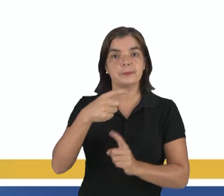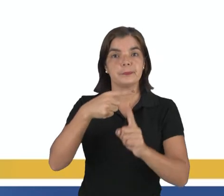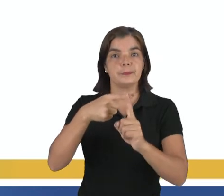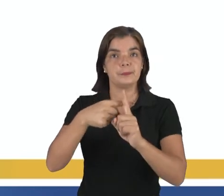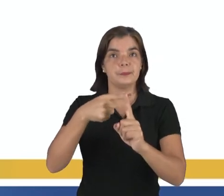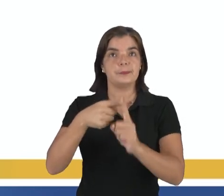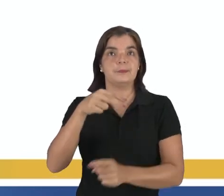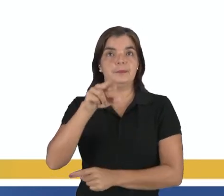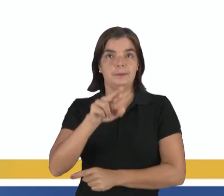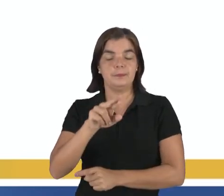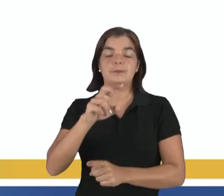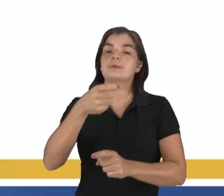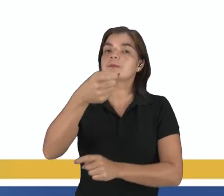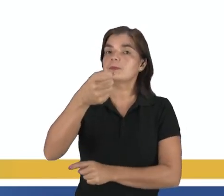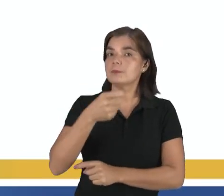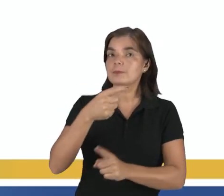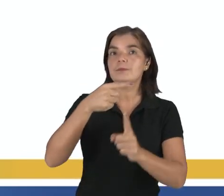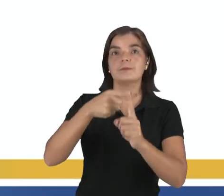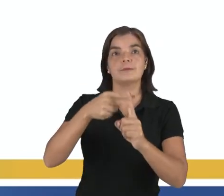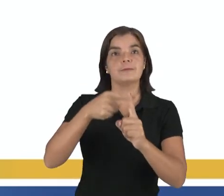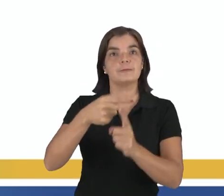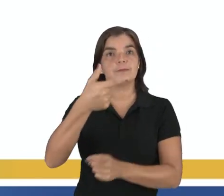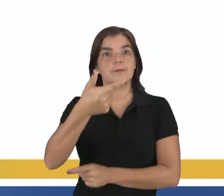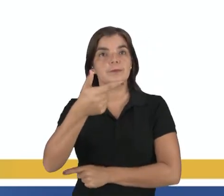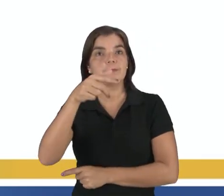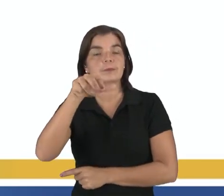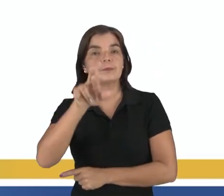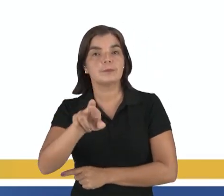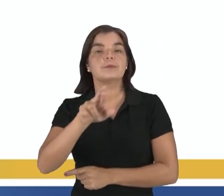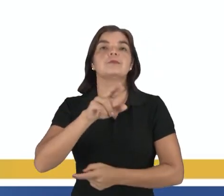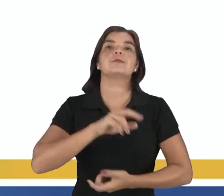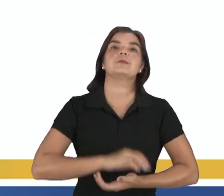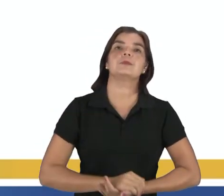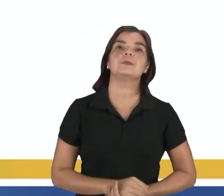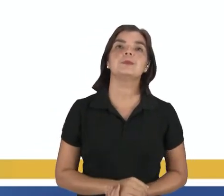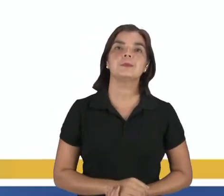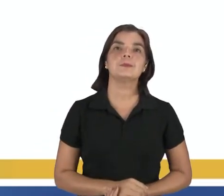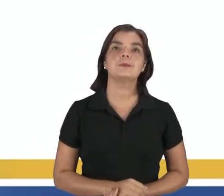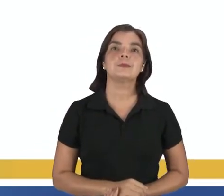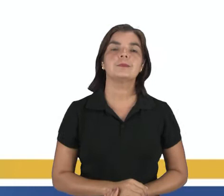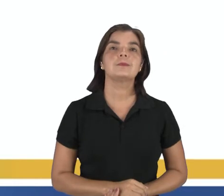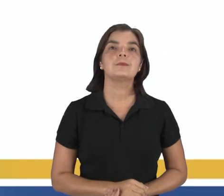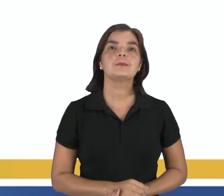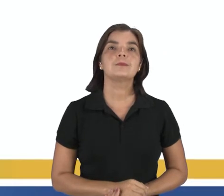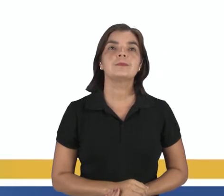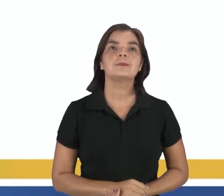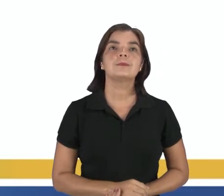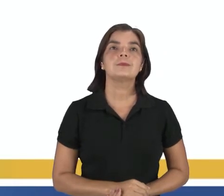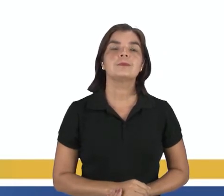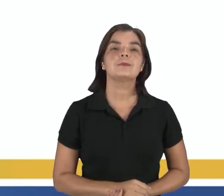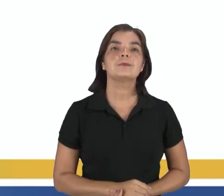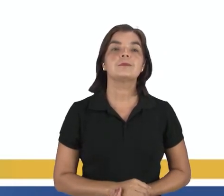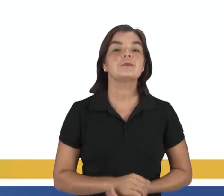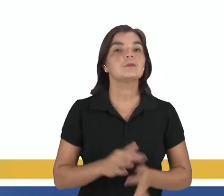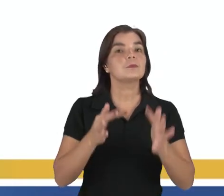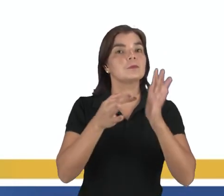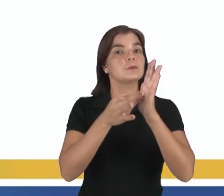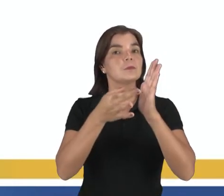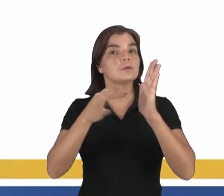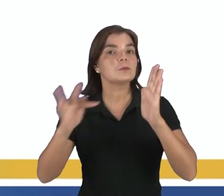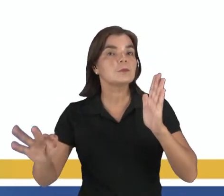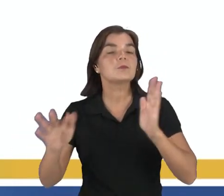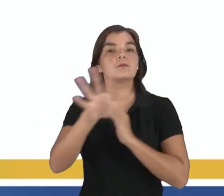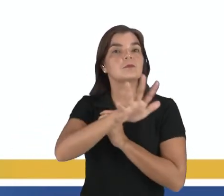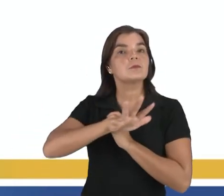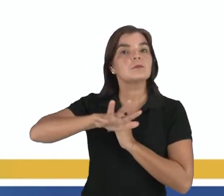x mais r, e, por conseguinte, nós vamos ter o x mais 2r's. Agora nós vamos à